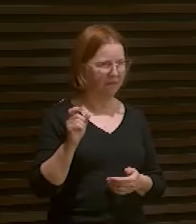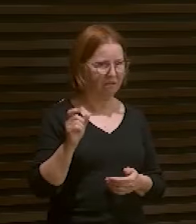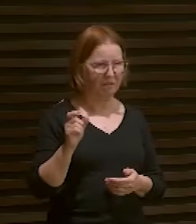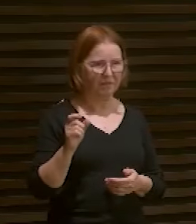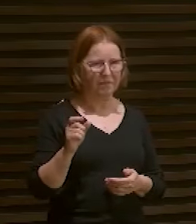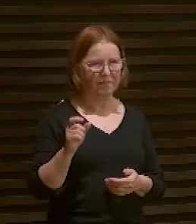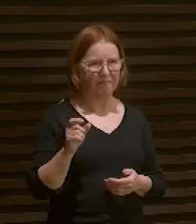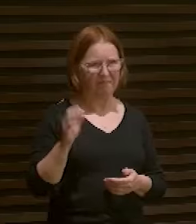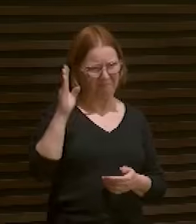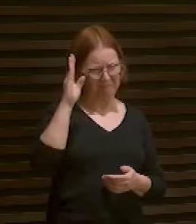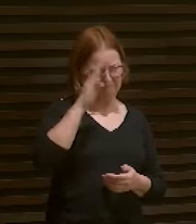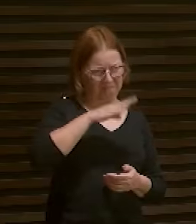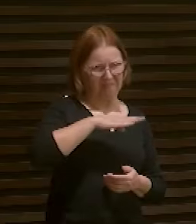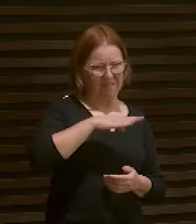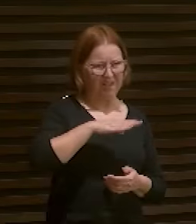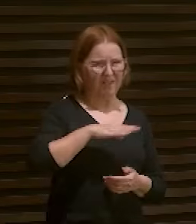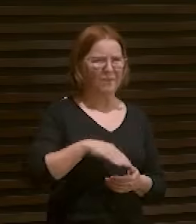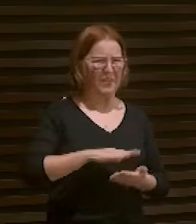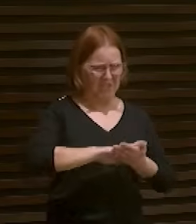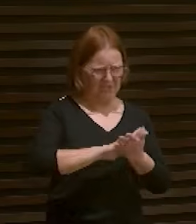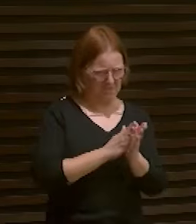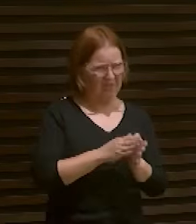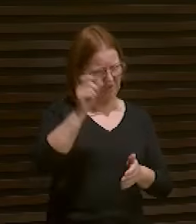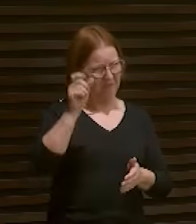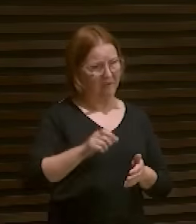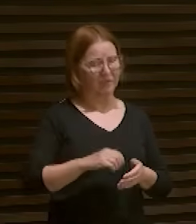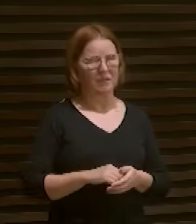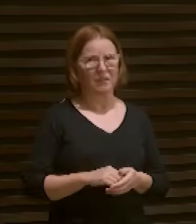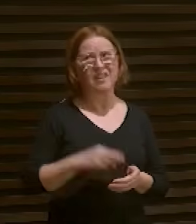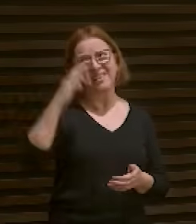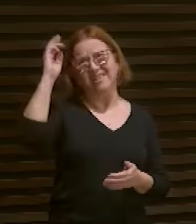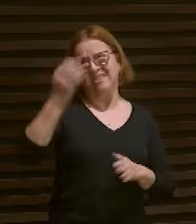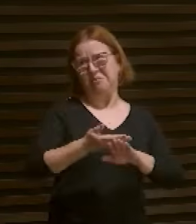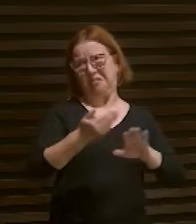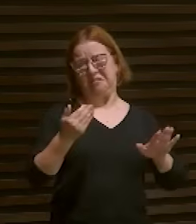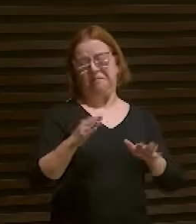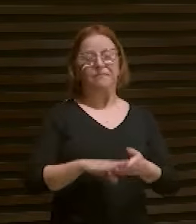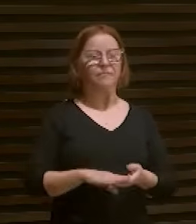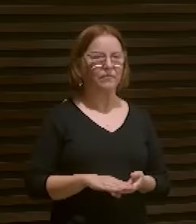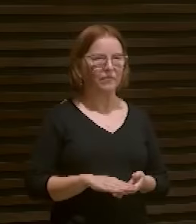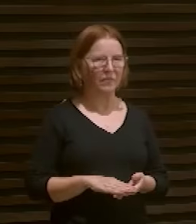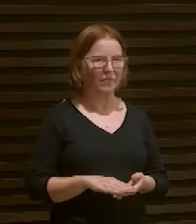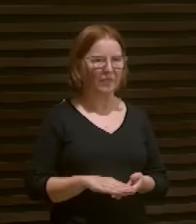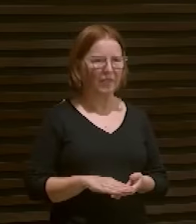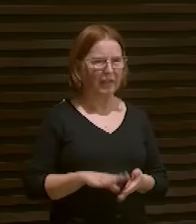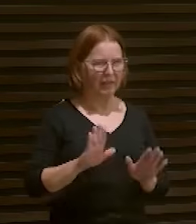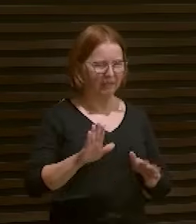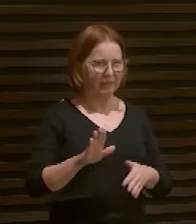podre. Aquela palavra que não edifica o irmão. Senhor, me livra disso. Sabe aquele filho